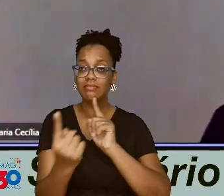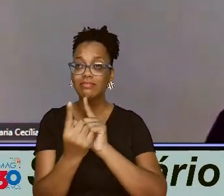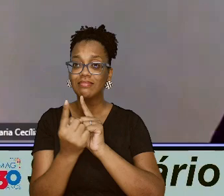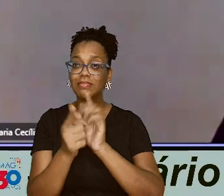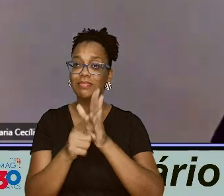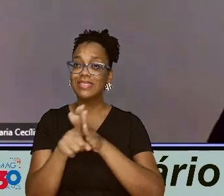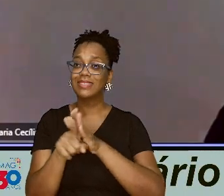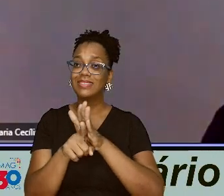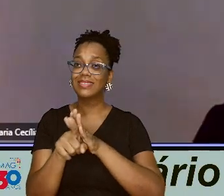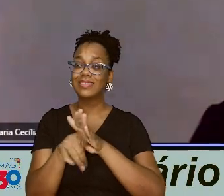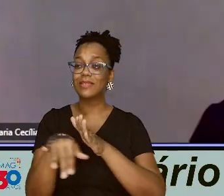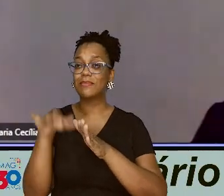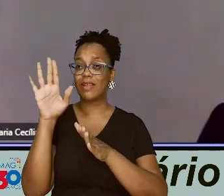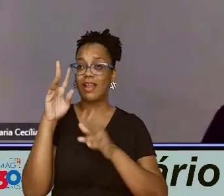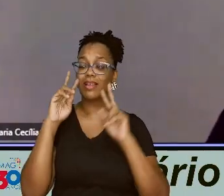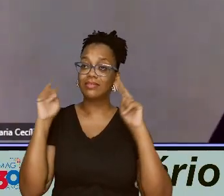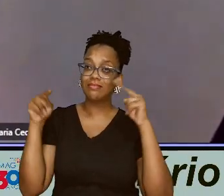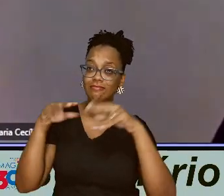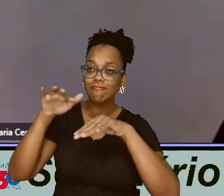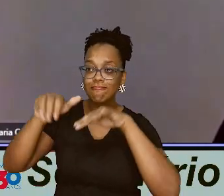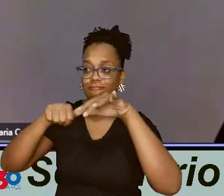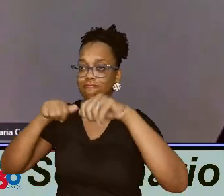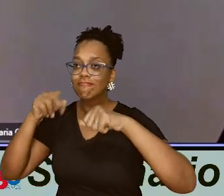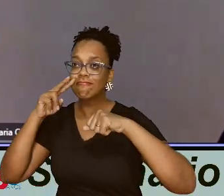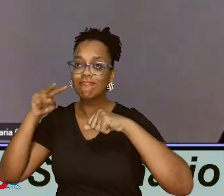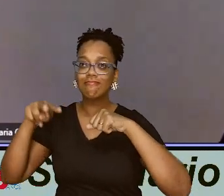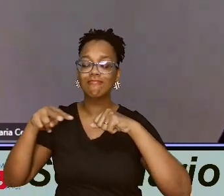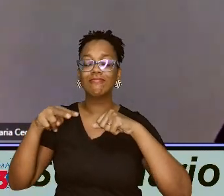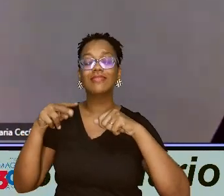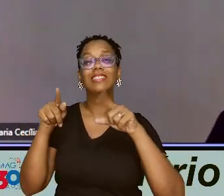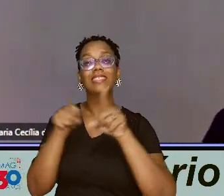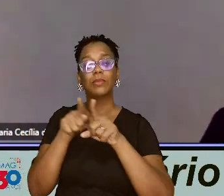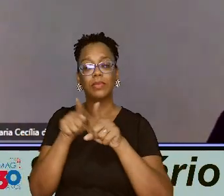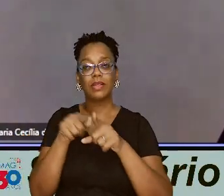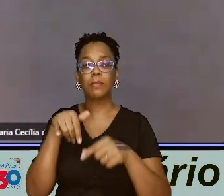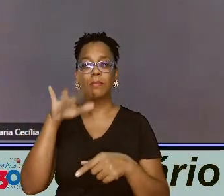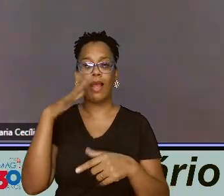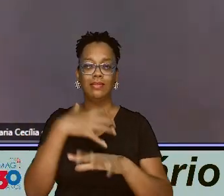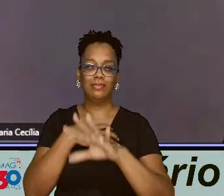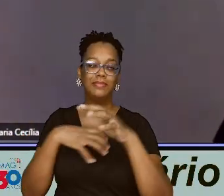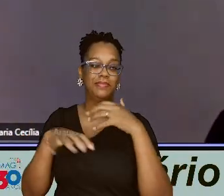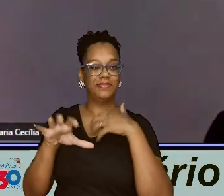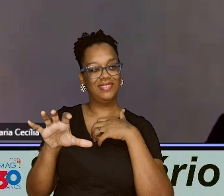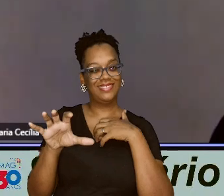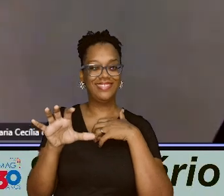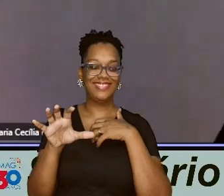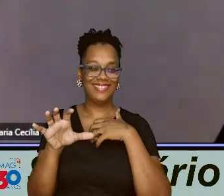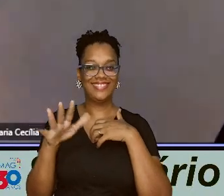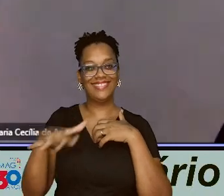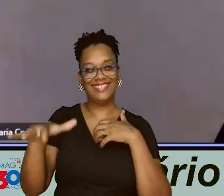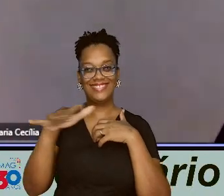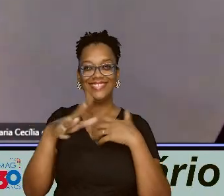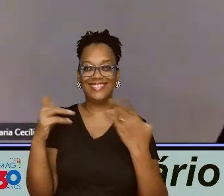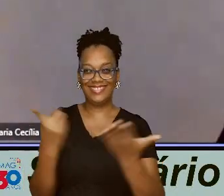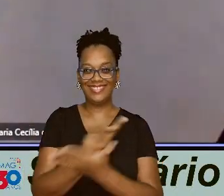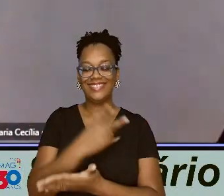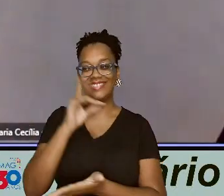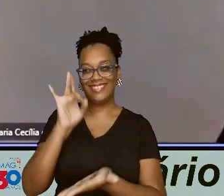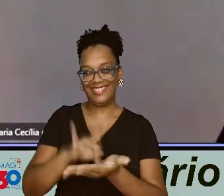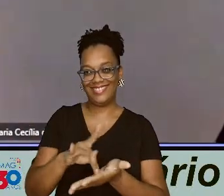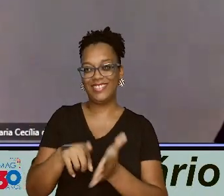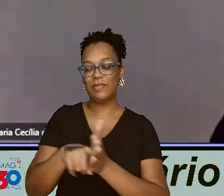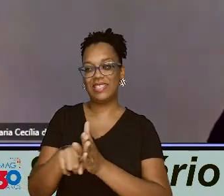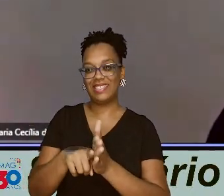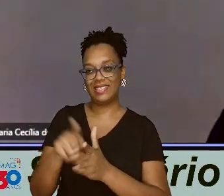pesquisa, de ter um olhar por dentro e também até ter mais empatia com aquela realidade pesquisada por